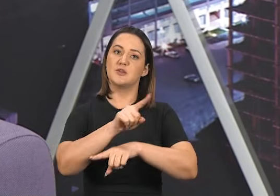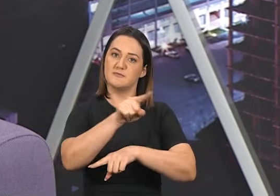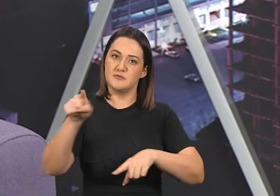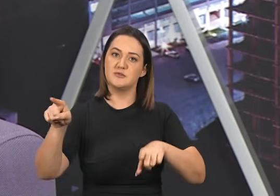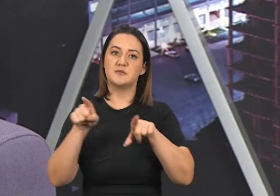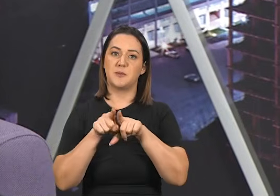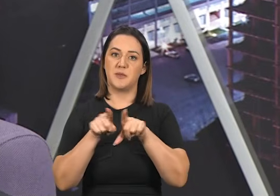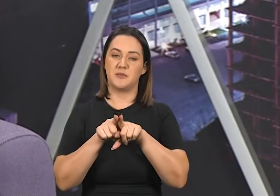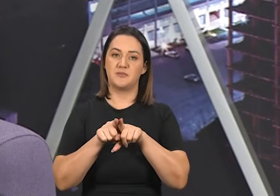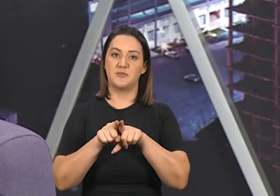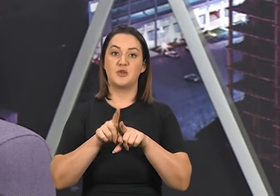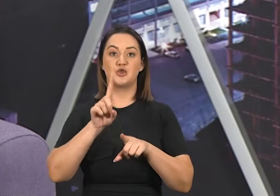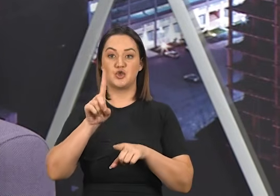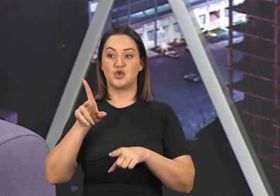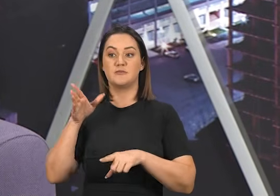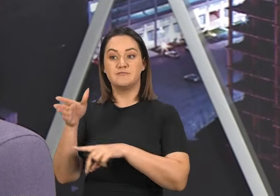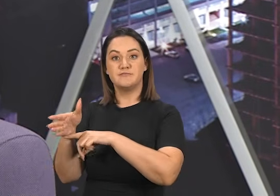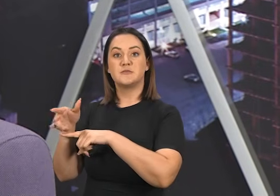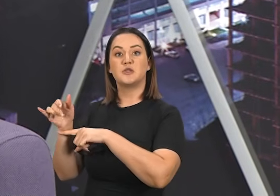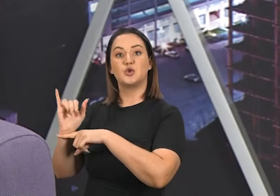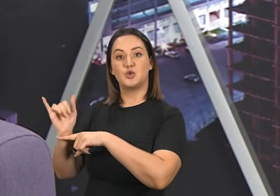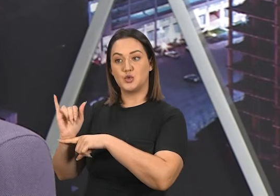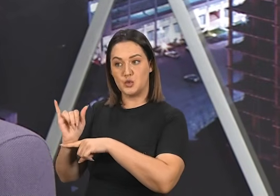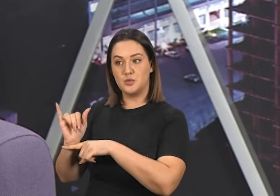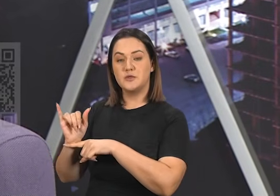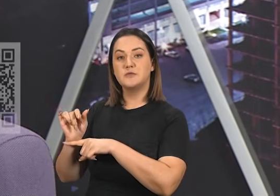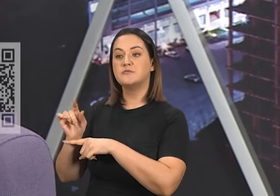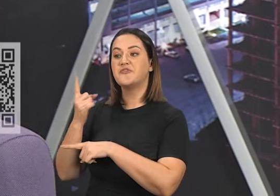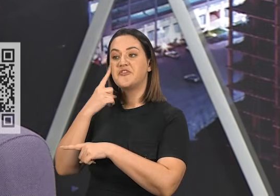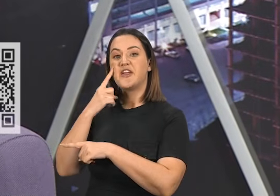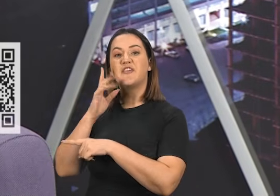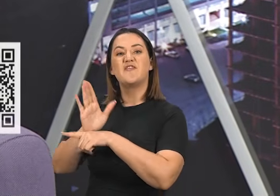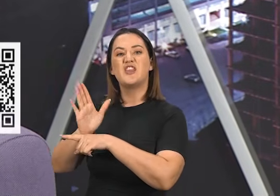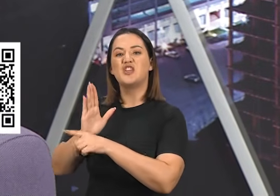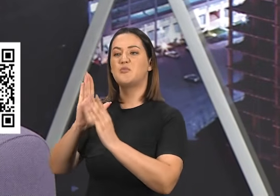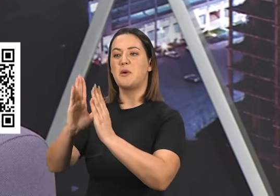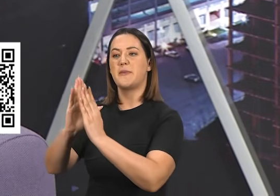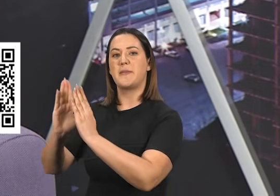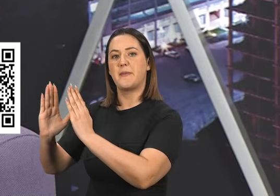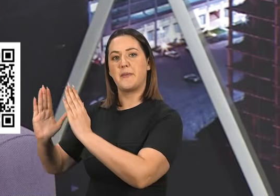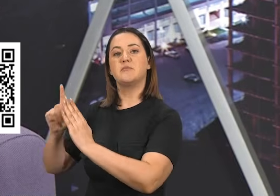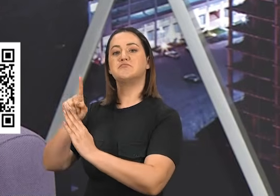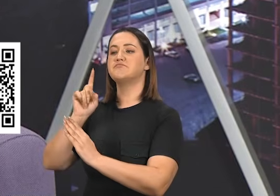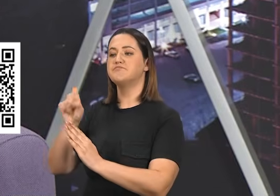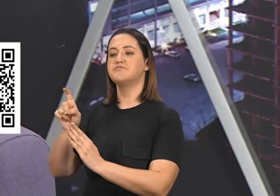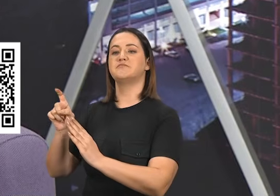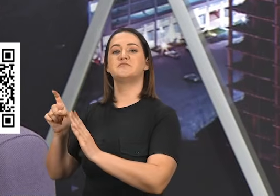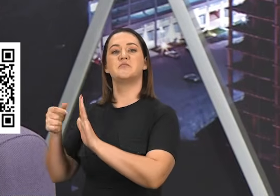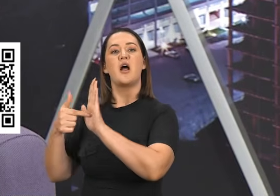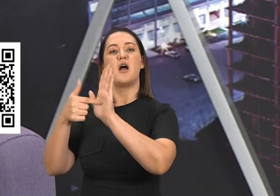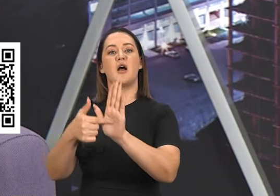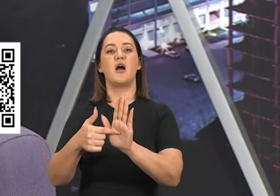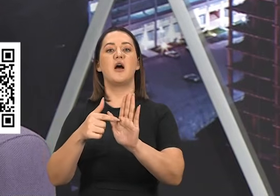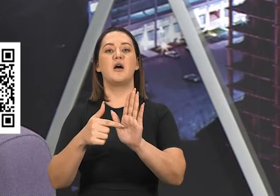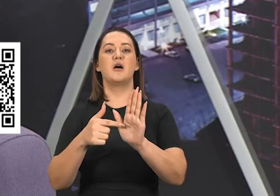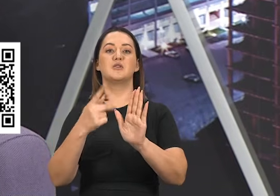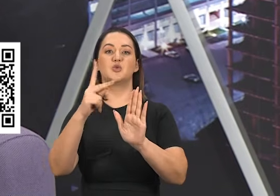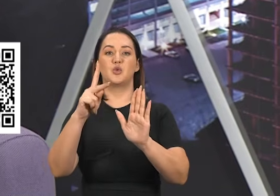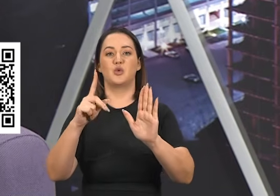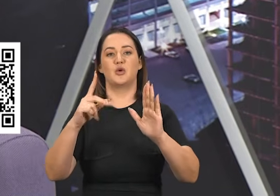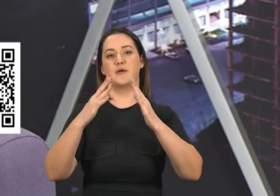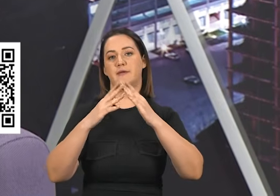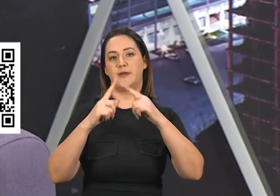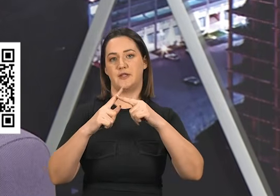tá bom? É só você ir no nosso canal do YouTube e ali você tem os programas todos à sua disposição, que você